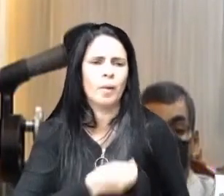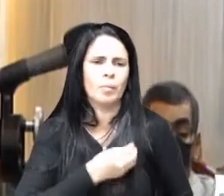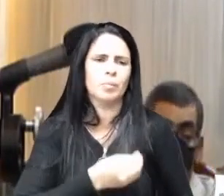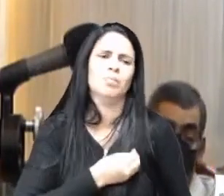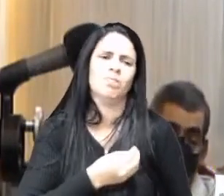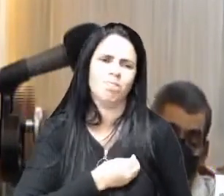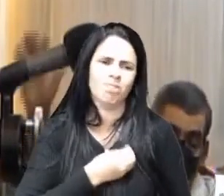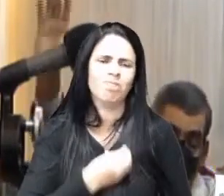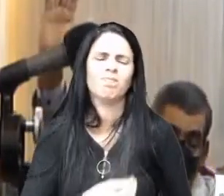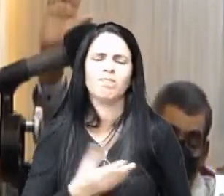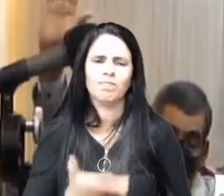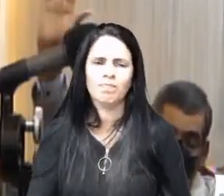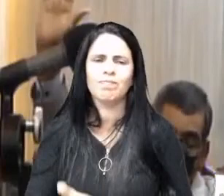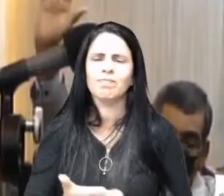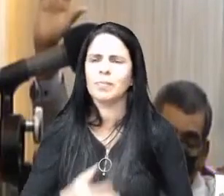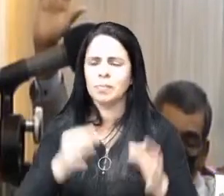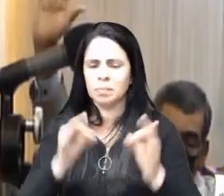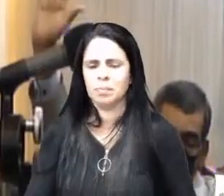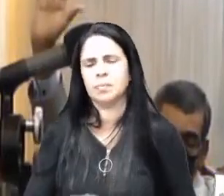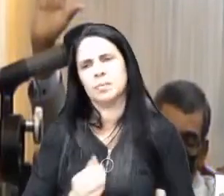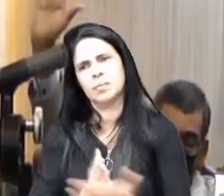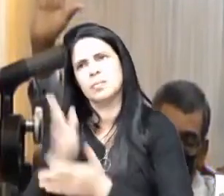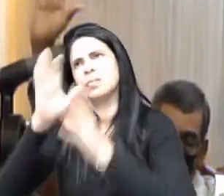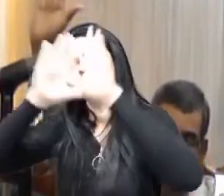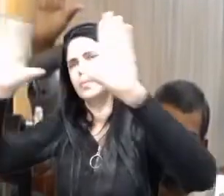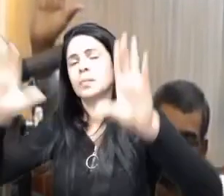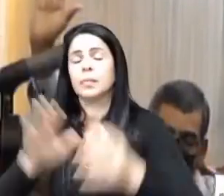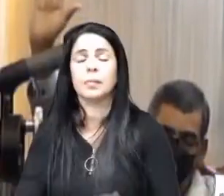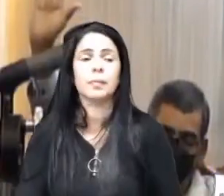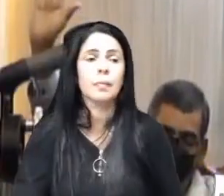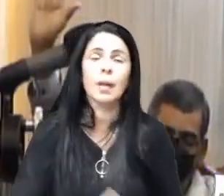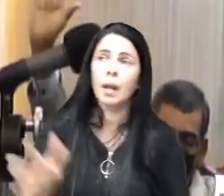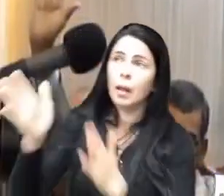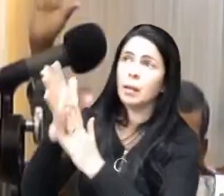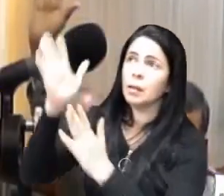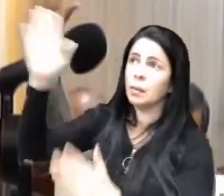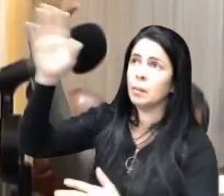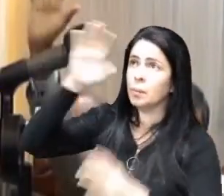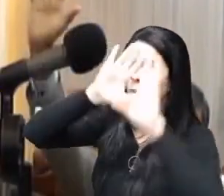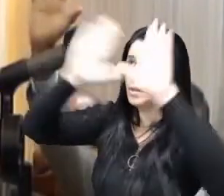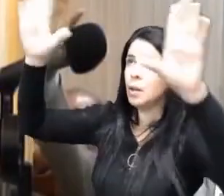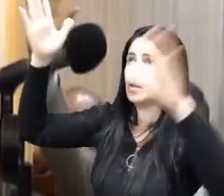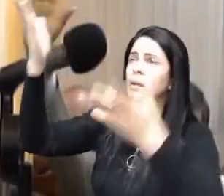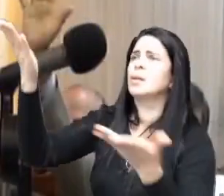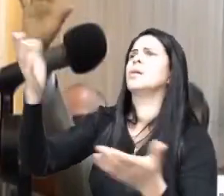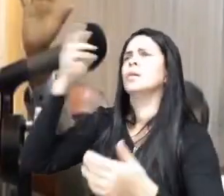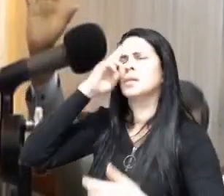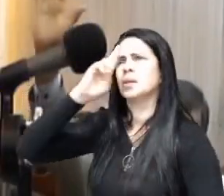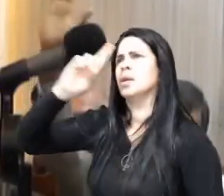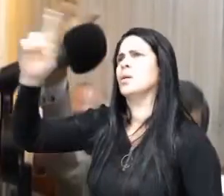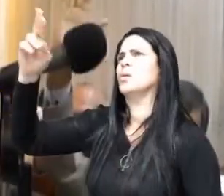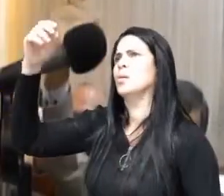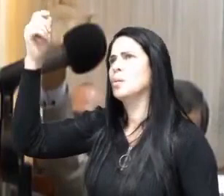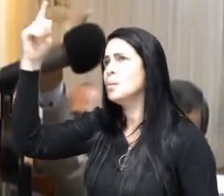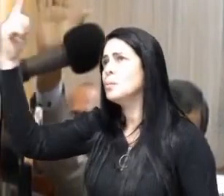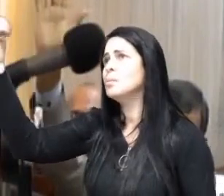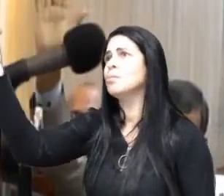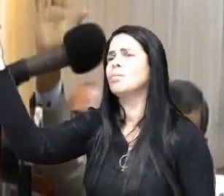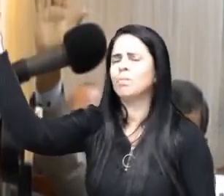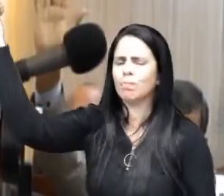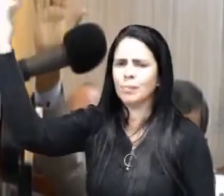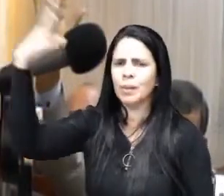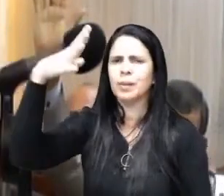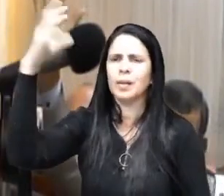direita assim para o céu e diga: Senhor, manda a chuva serônia